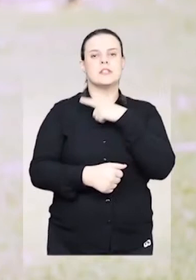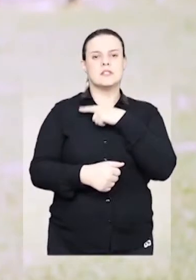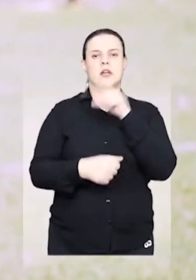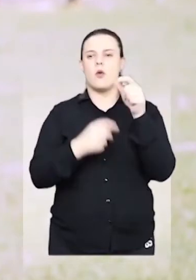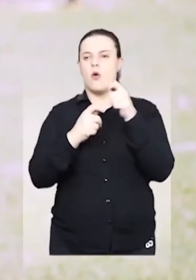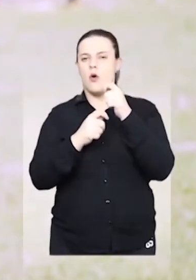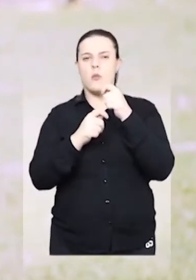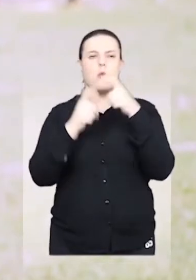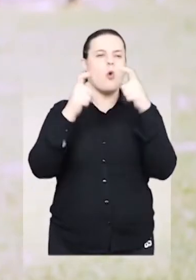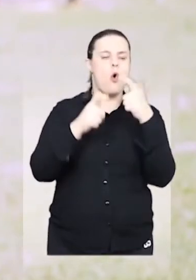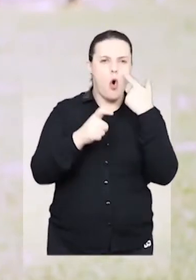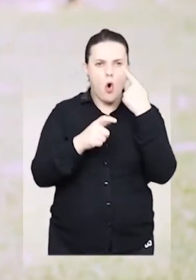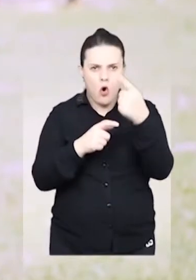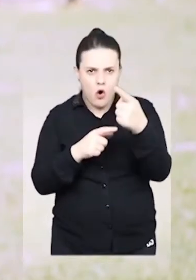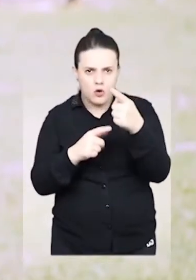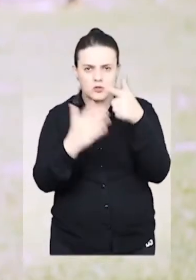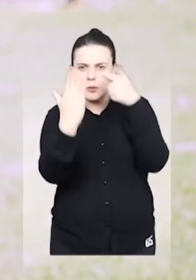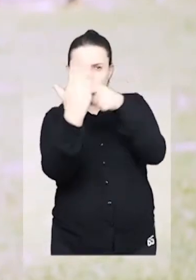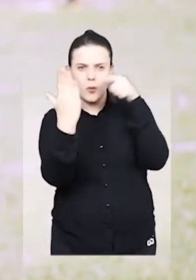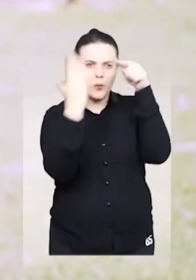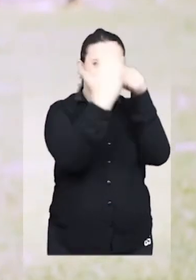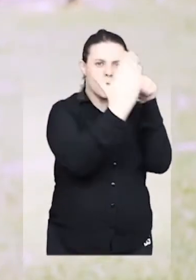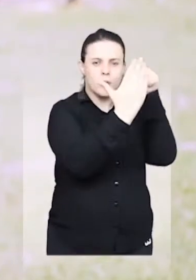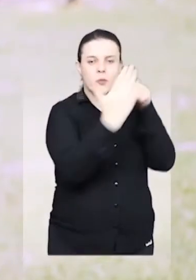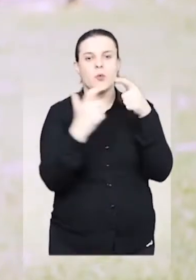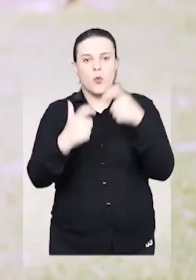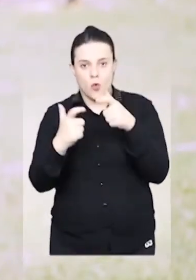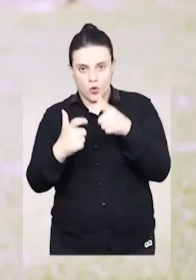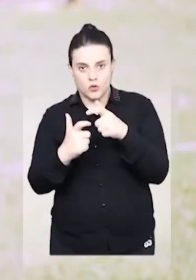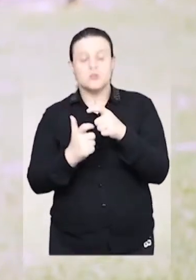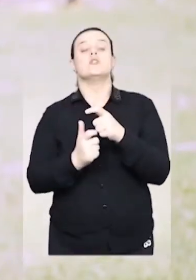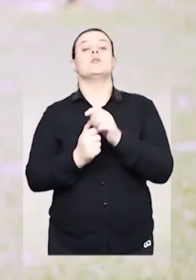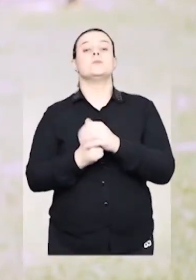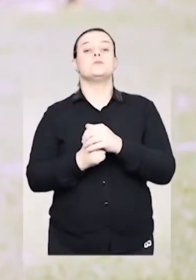lunetas para ver aonde a flecha está batendo, aonde é que ela está.